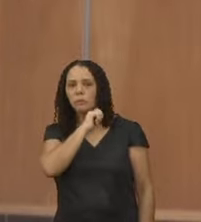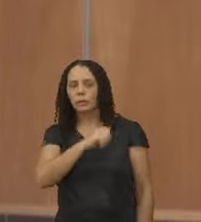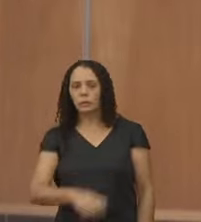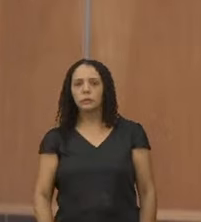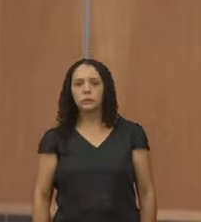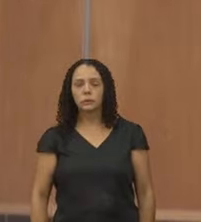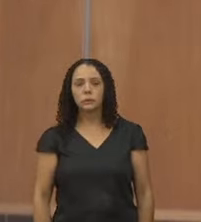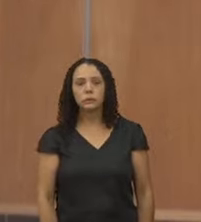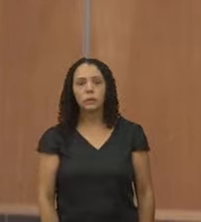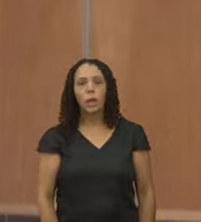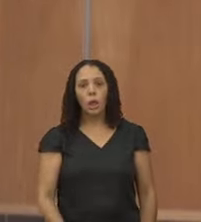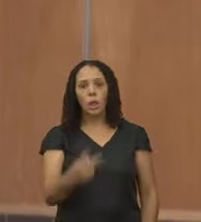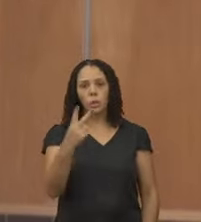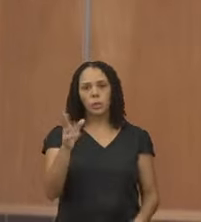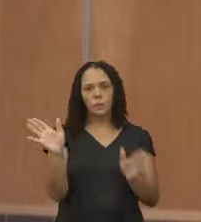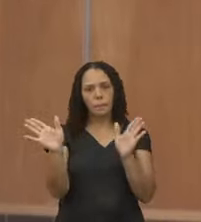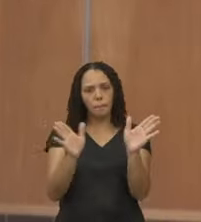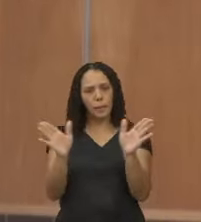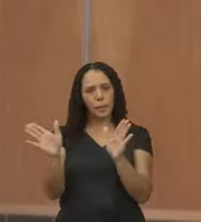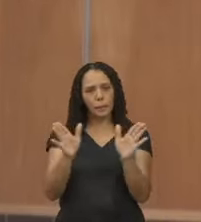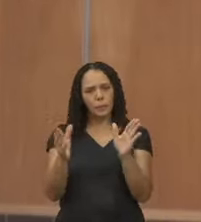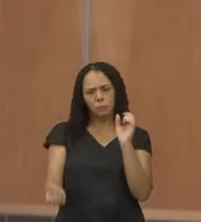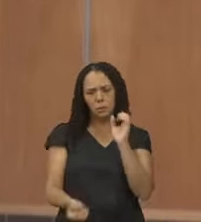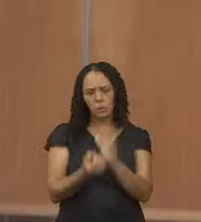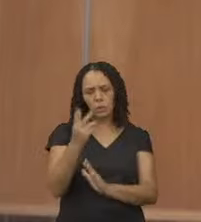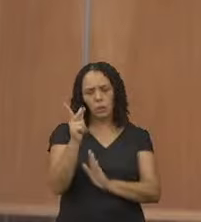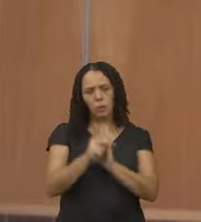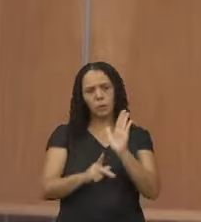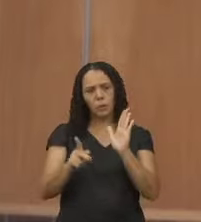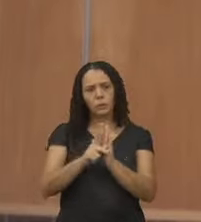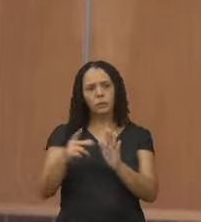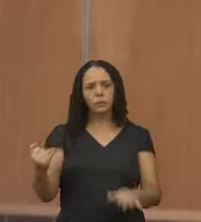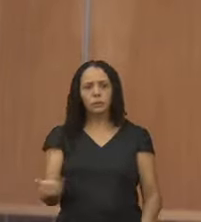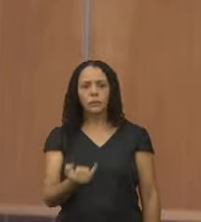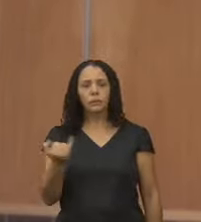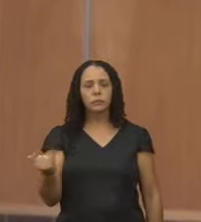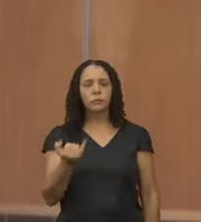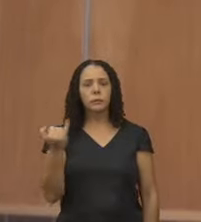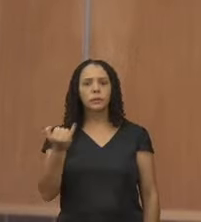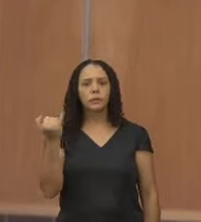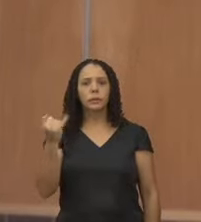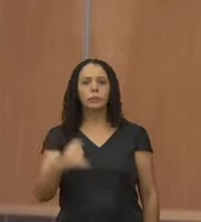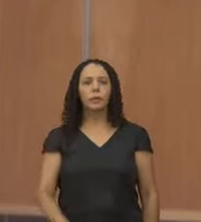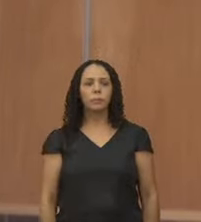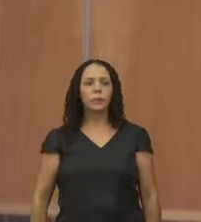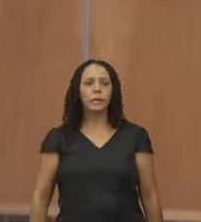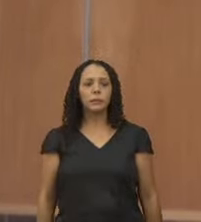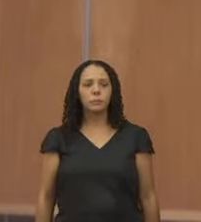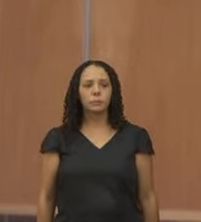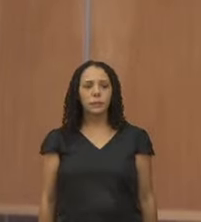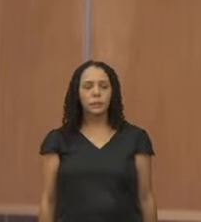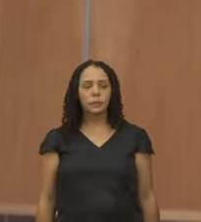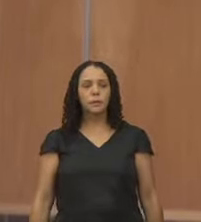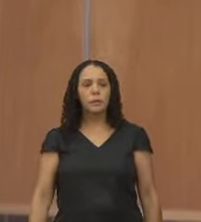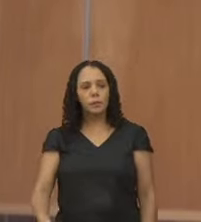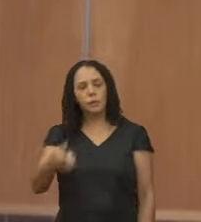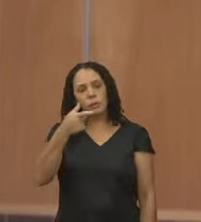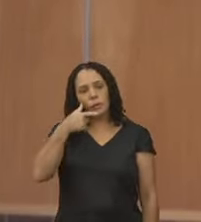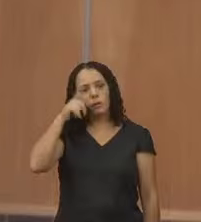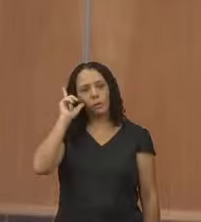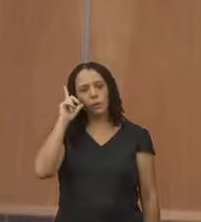2 mandatos nessa casa deixou um projeto importantíssimo aqui em relação aos animais. E ontem a gente